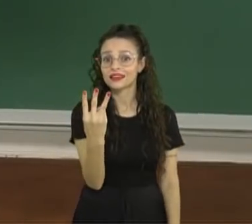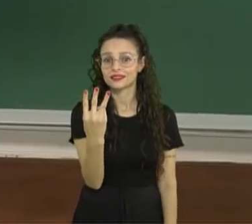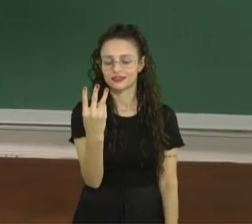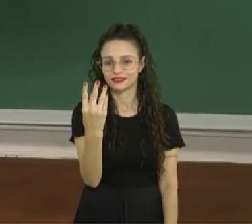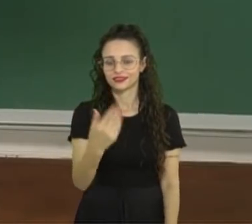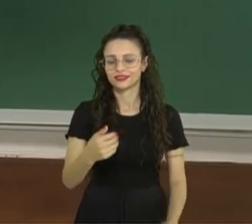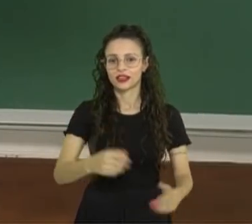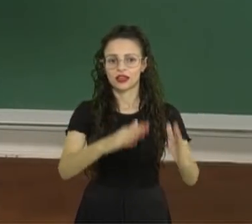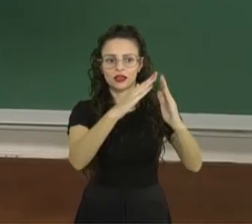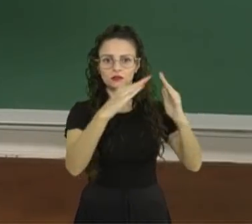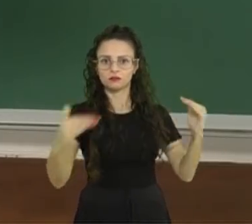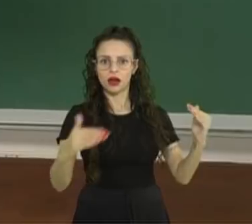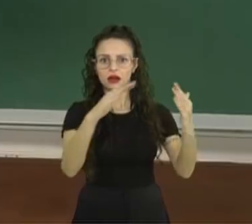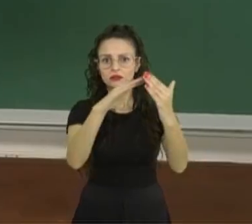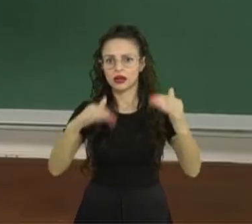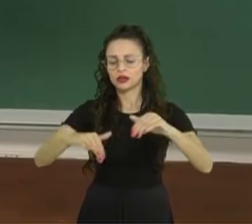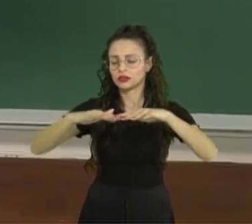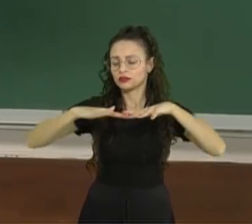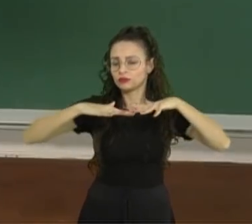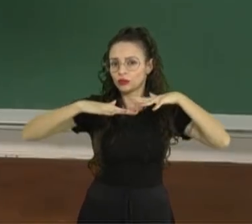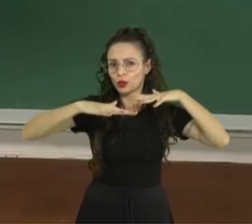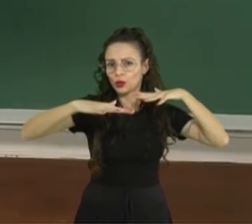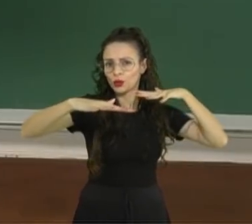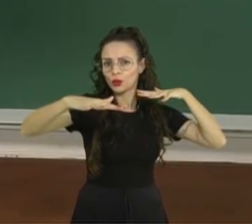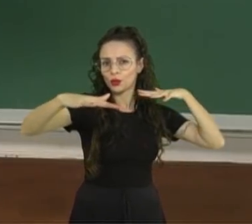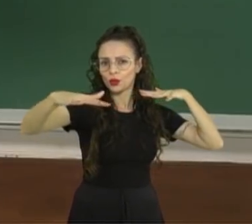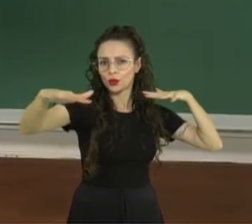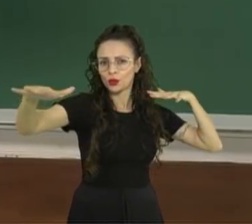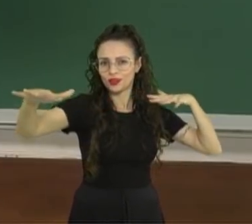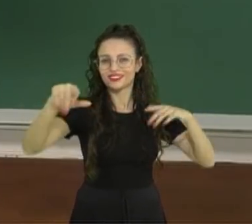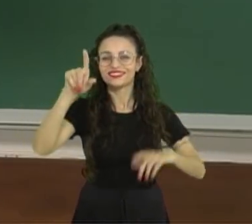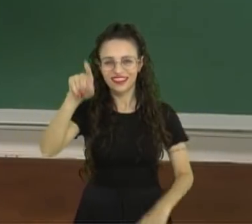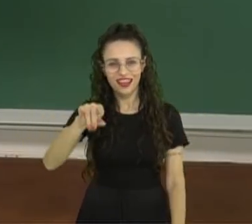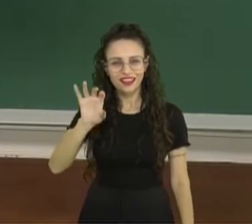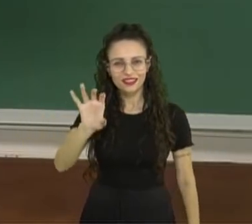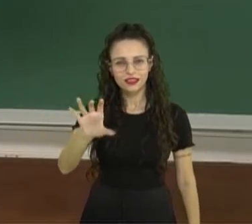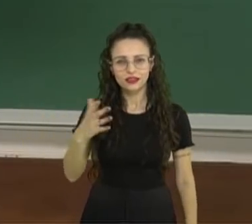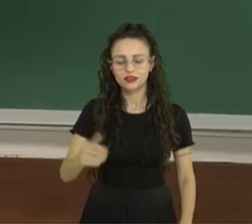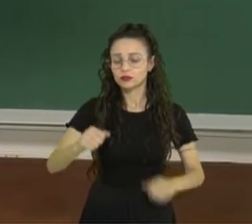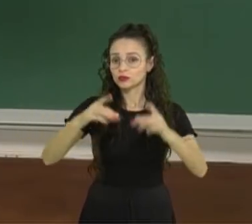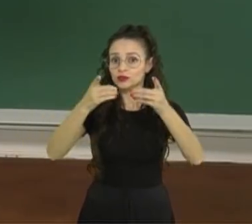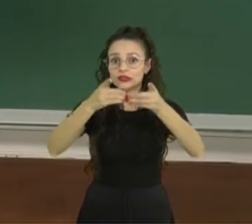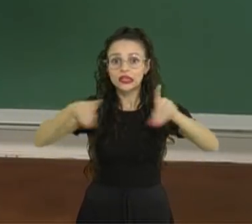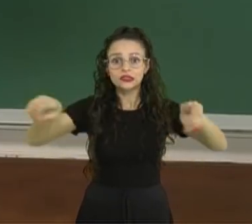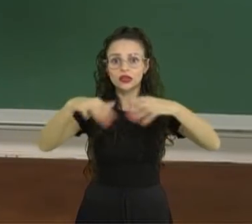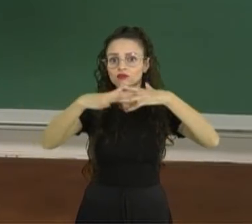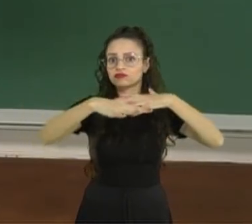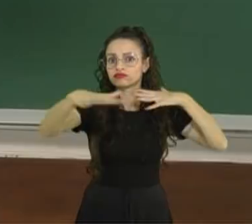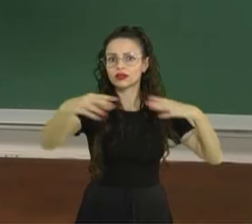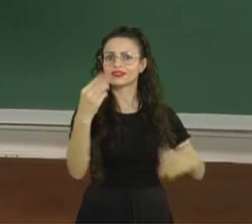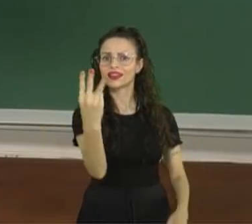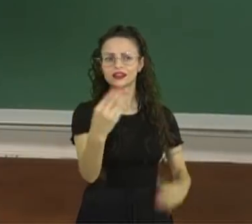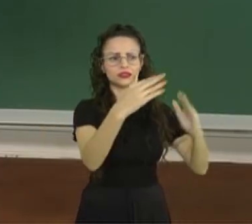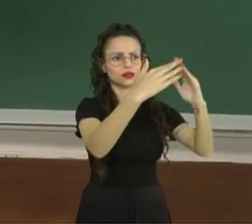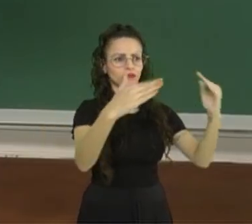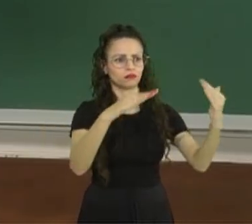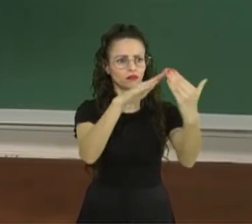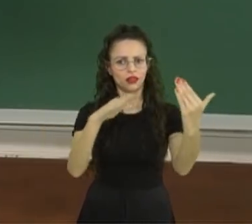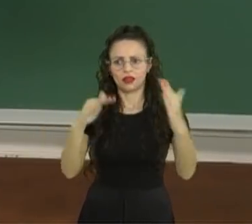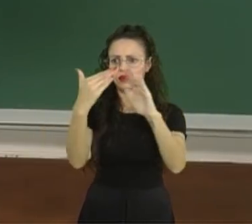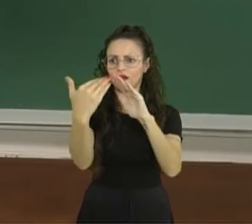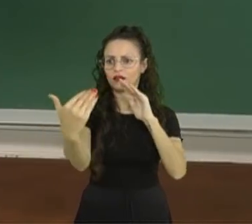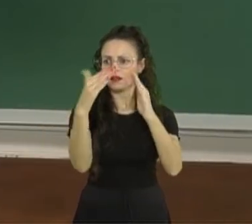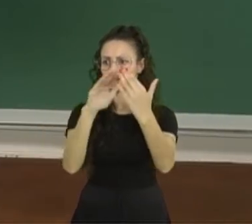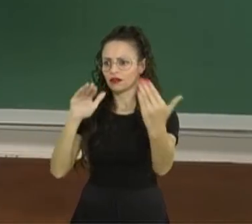destoam daquele panorama, daquela visão geográfica da natureza. Né, no meio do deserto, 3 pirâmides do nada. Então os motivos